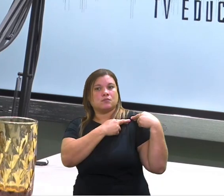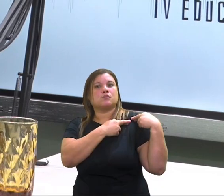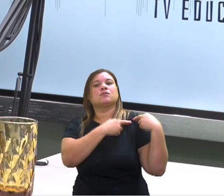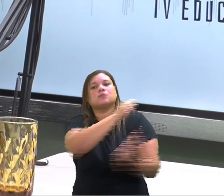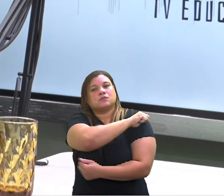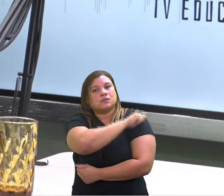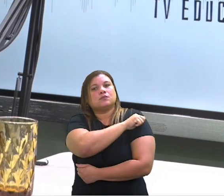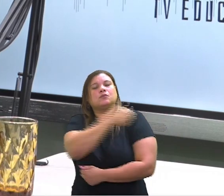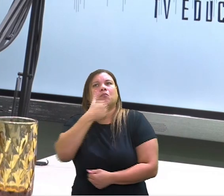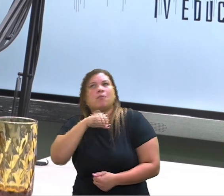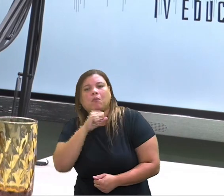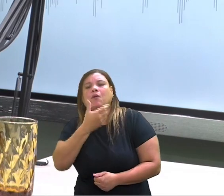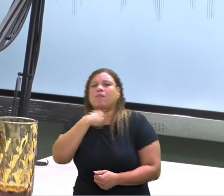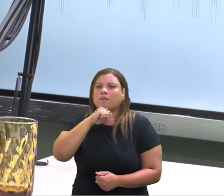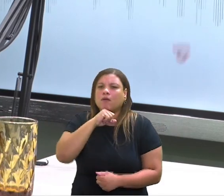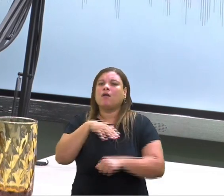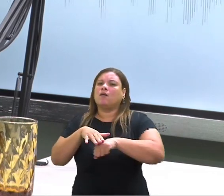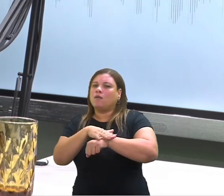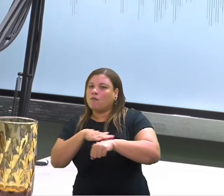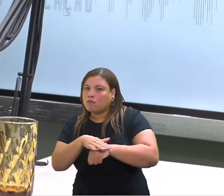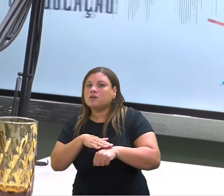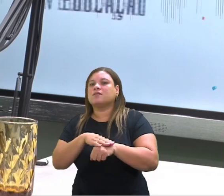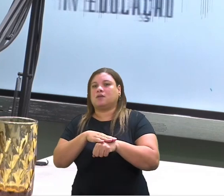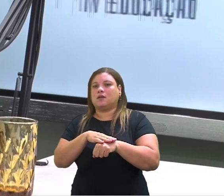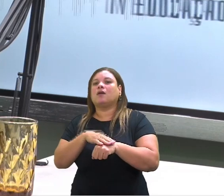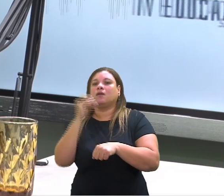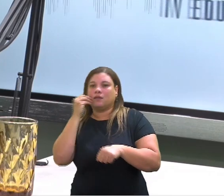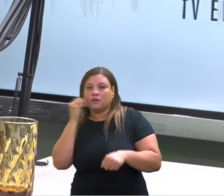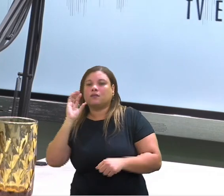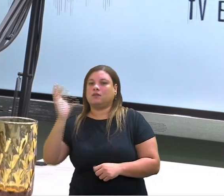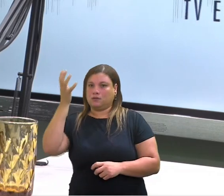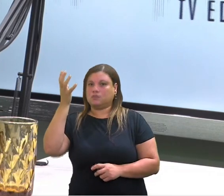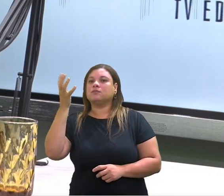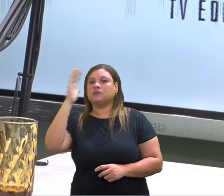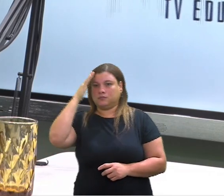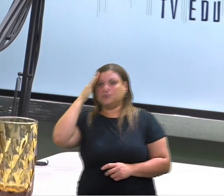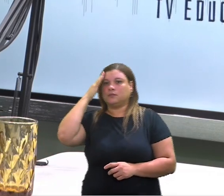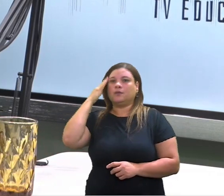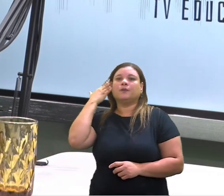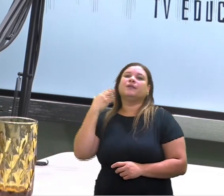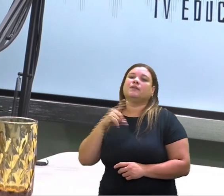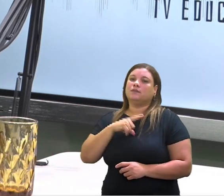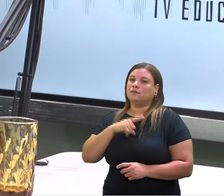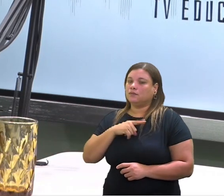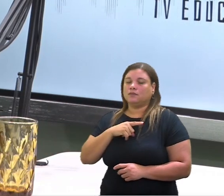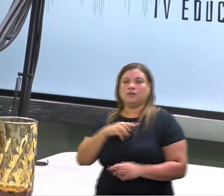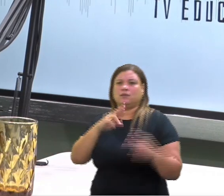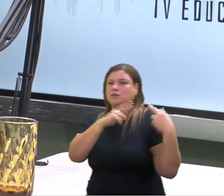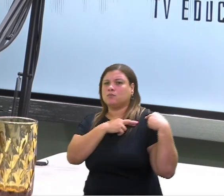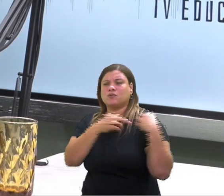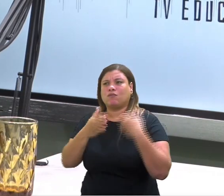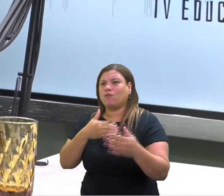opcional, beleza? Nós temos a questão do abandono intelectual. o pai, a mãe, vovó, quem for